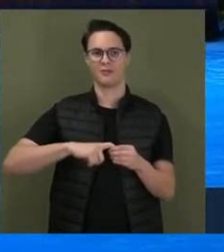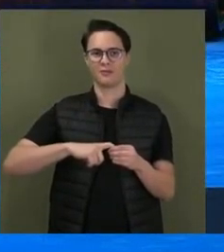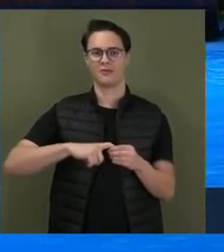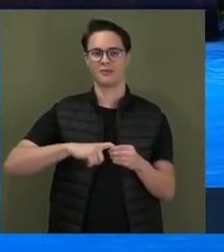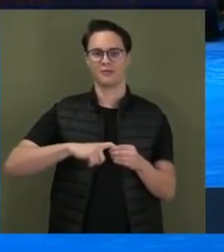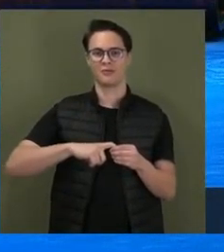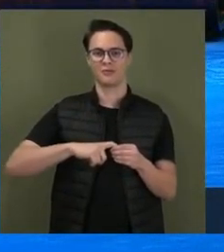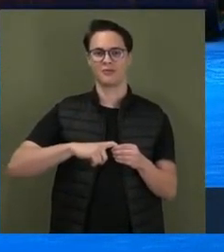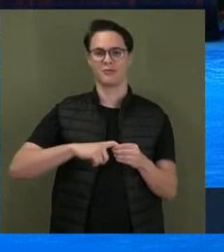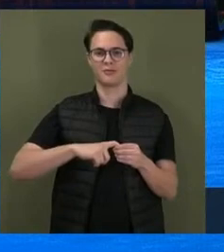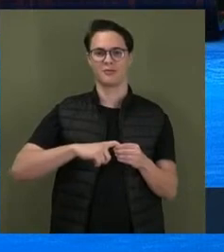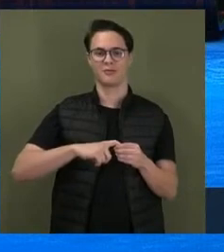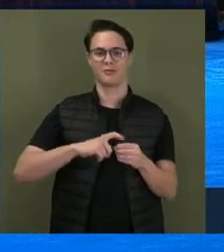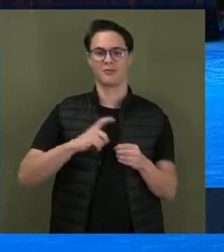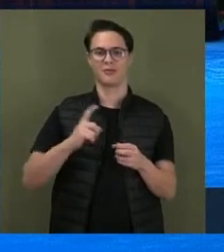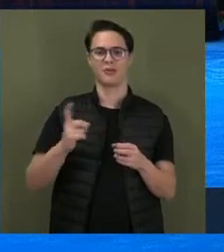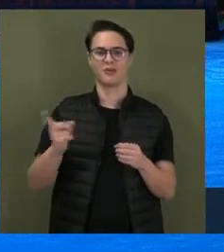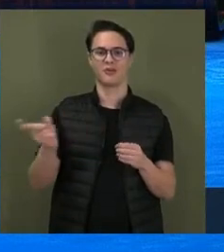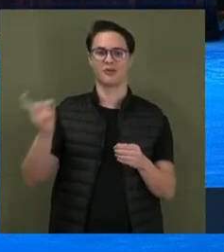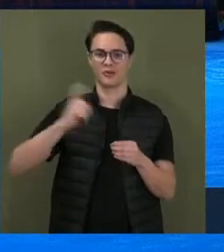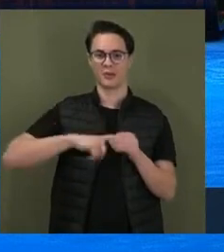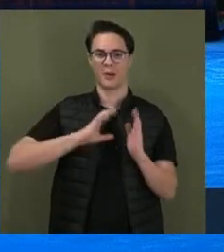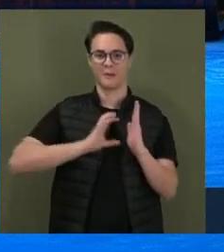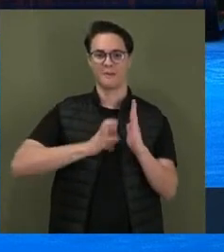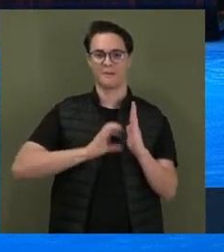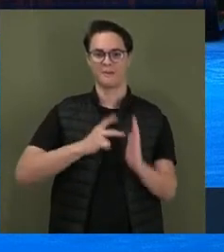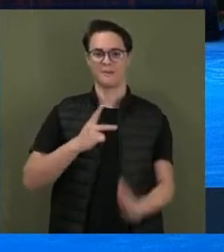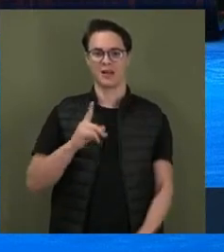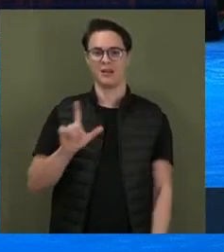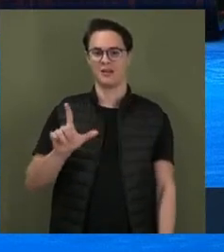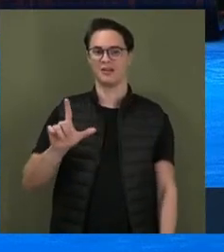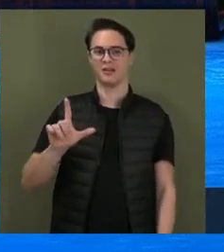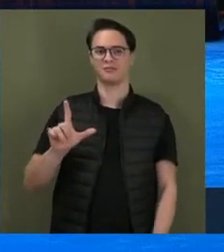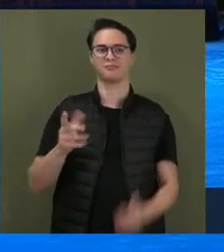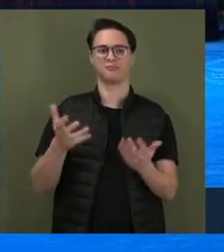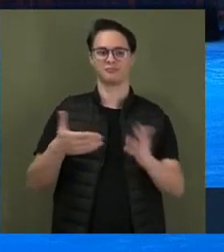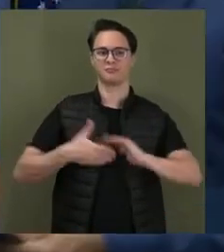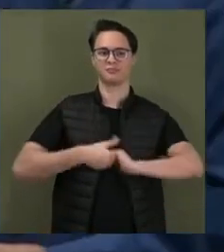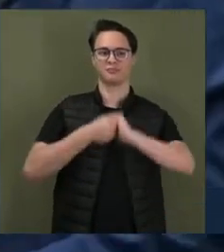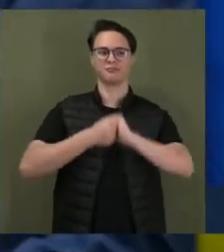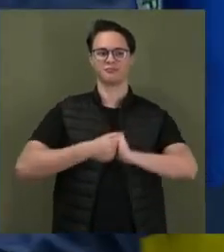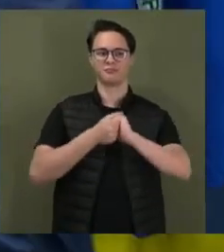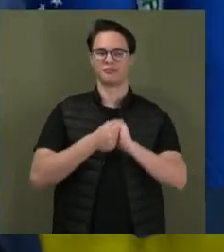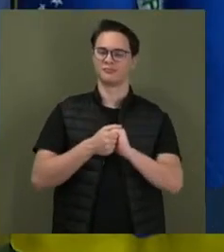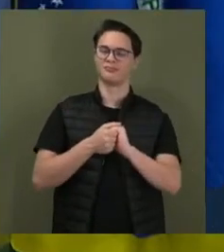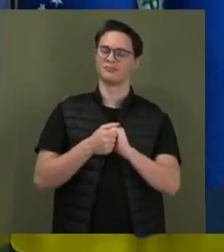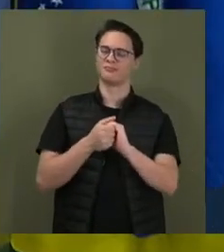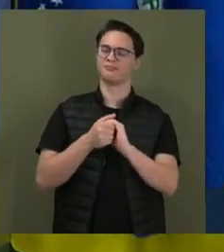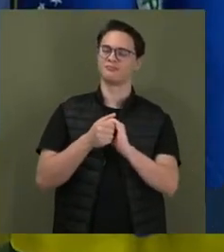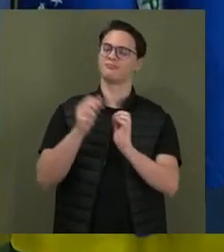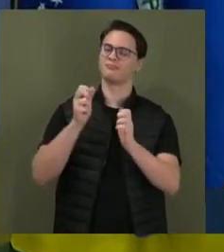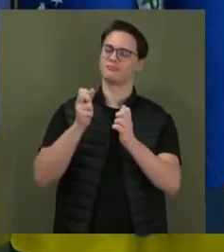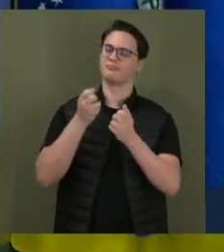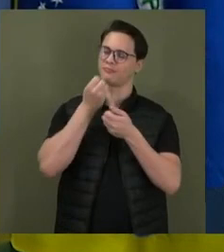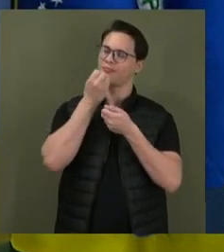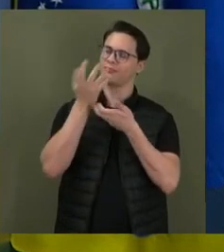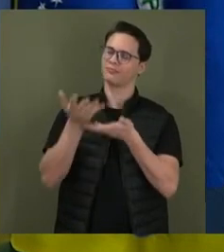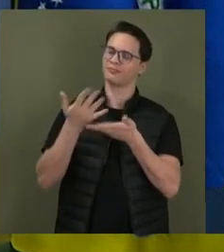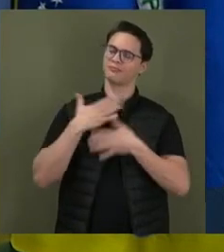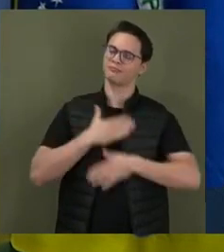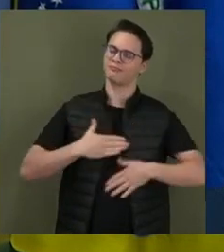ao seu verdadeiro lar, aí, voltando ao PL. Quero saudá-lo e dizer da nossa satisfação, né, em